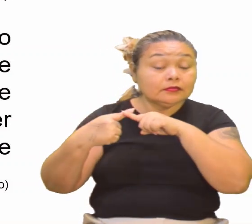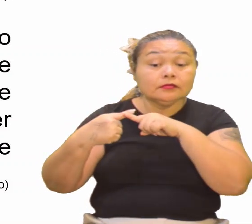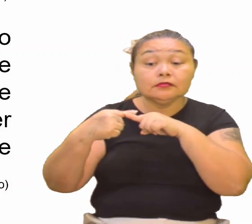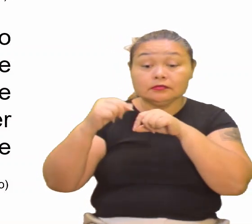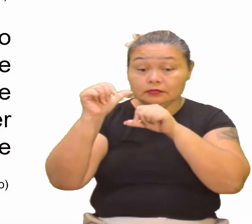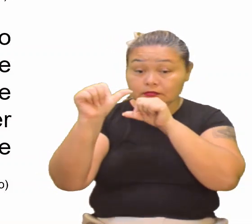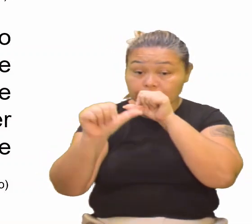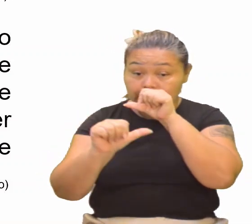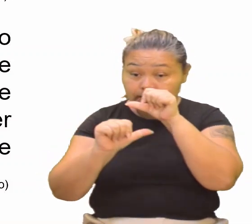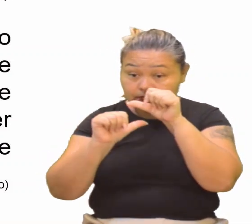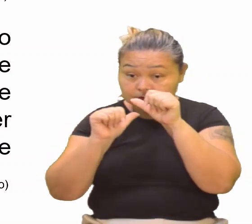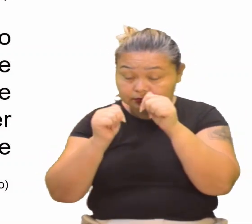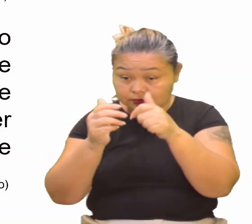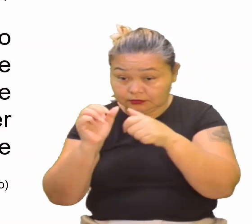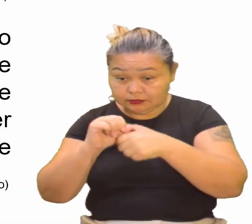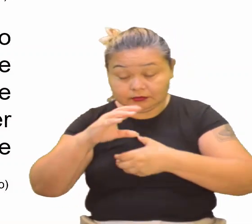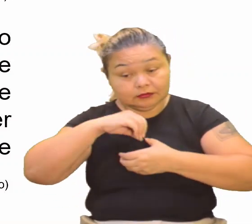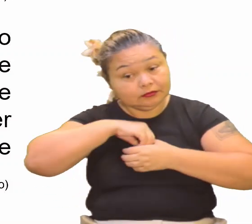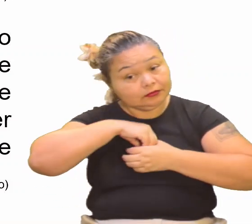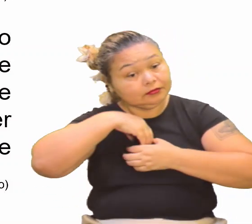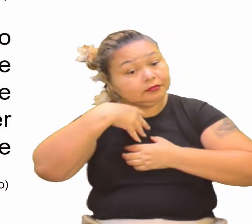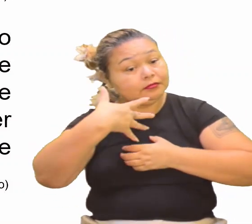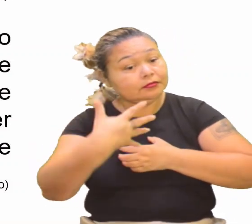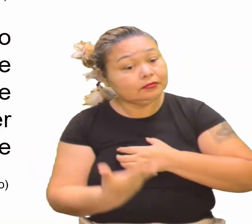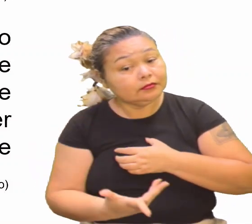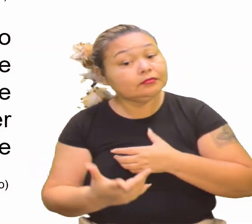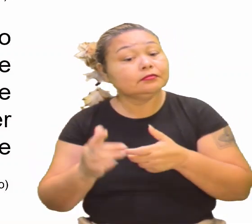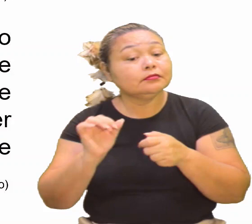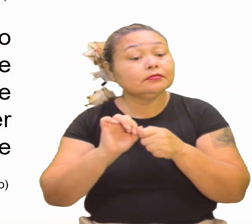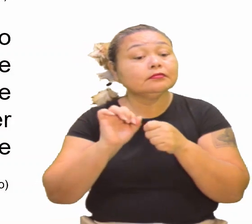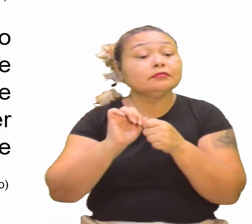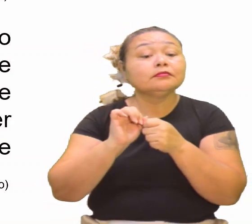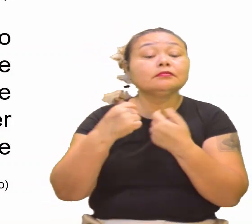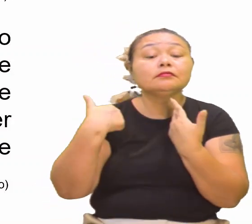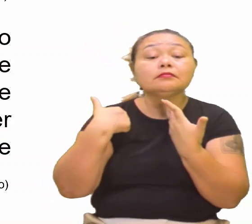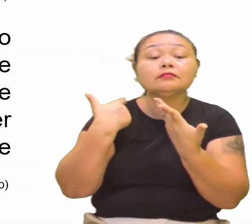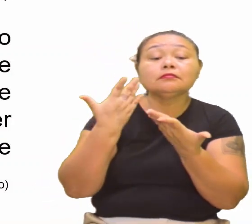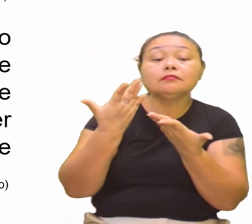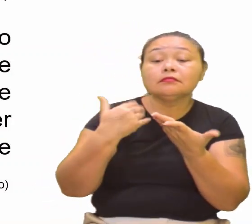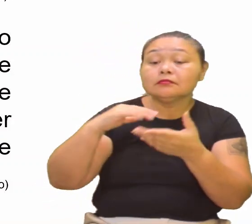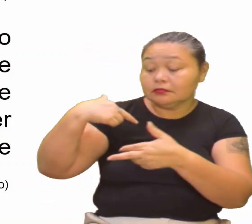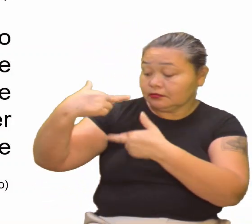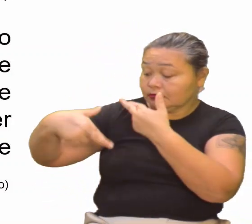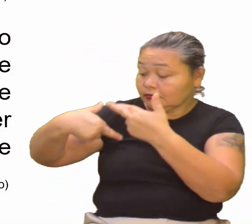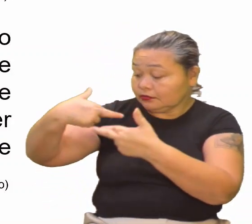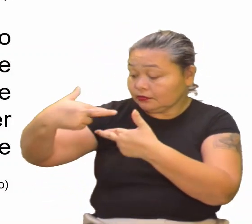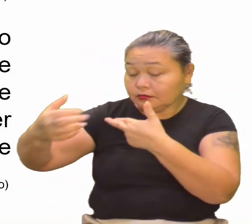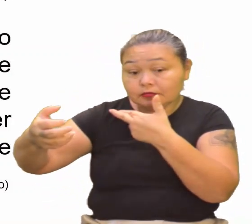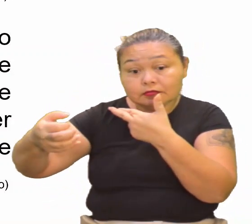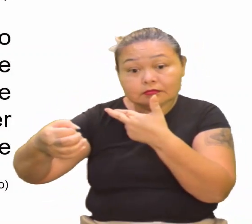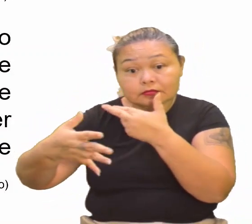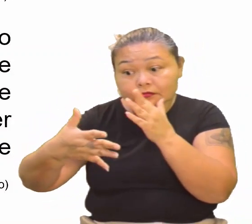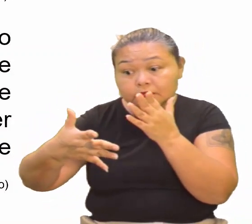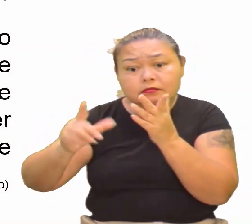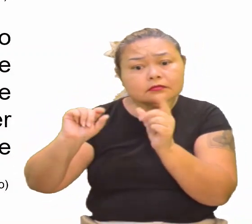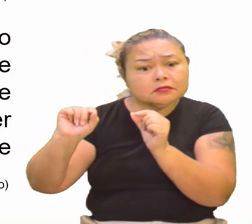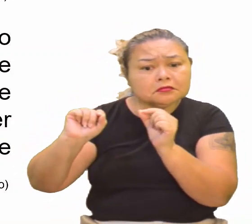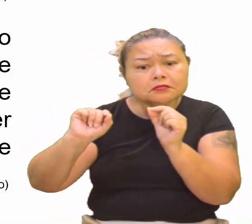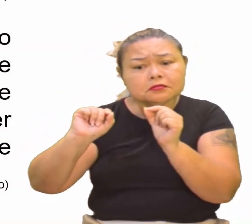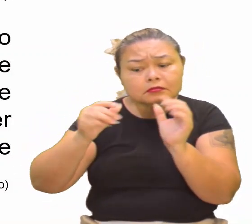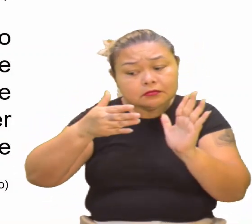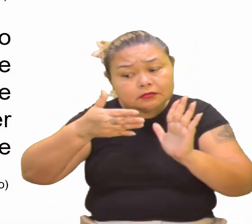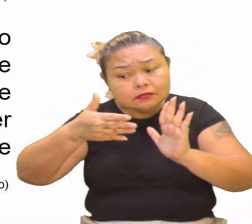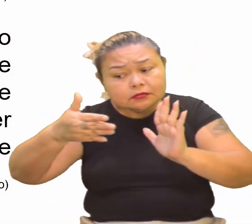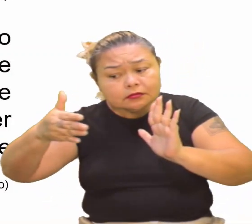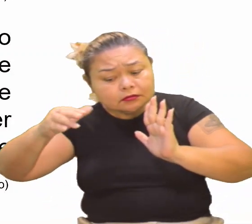atitude, de grandes estudiosos, o renascimento passou a ser o quê? Como um período de identidade. Então, está aí.